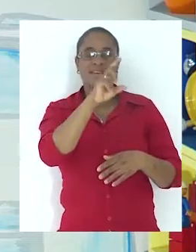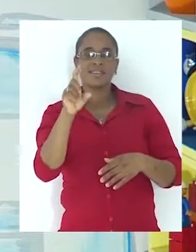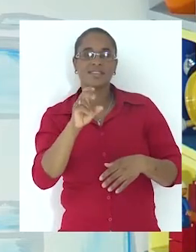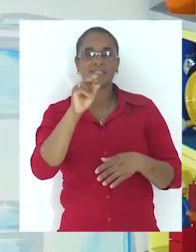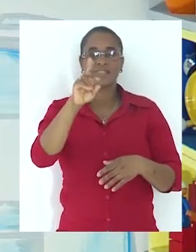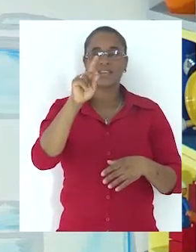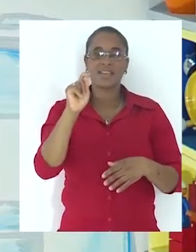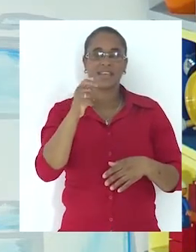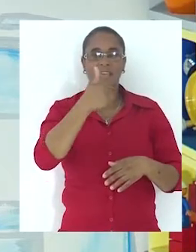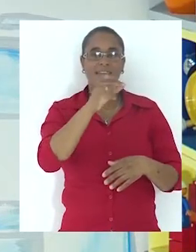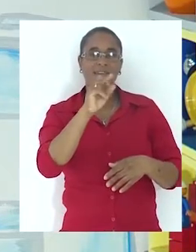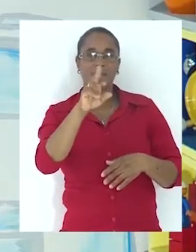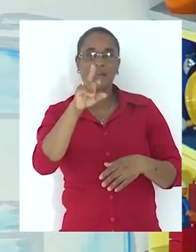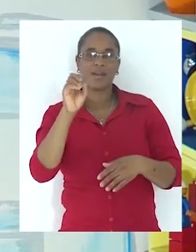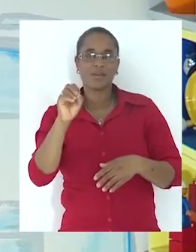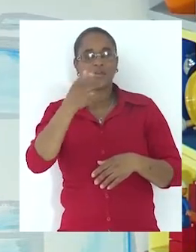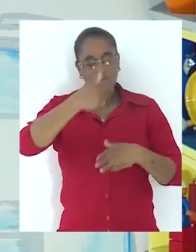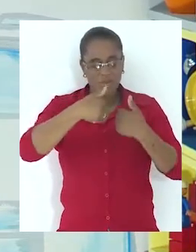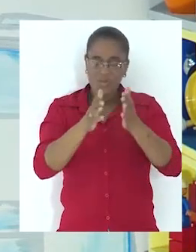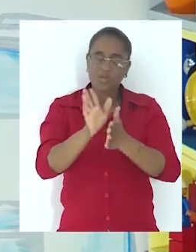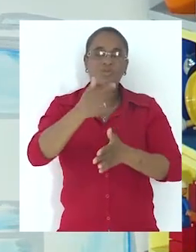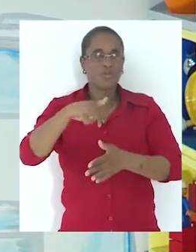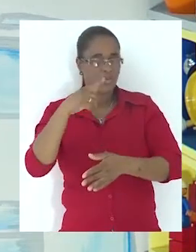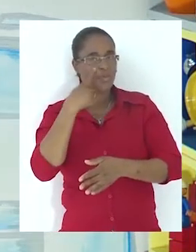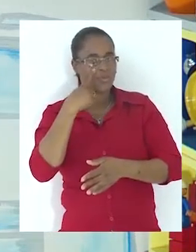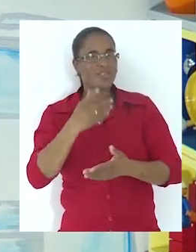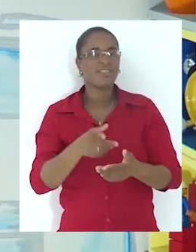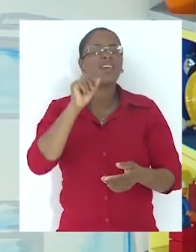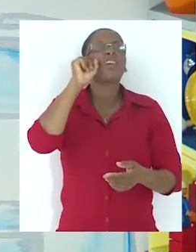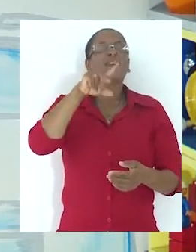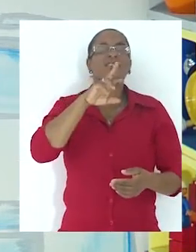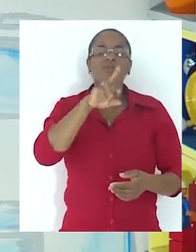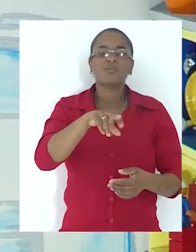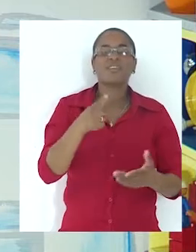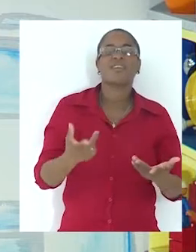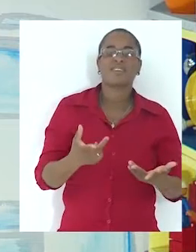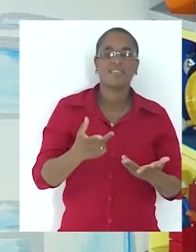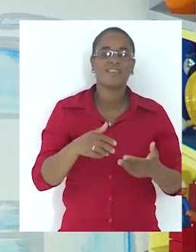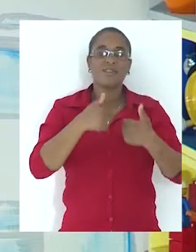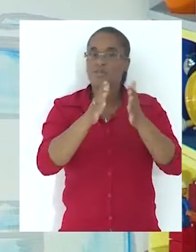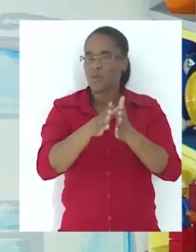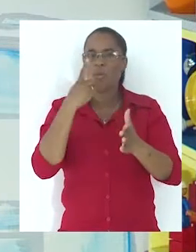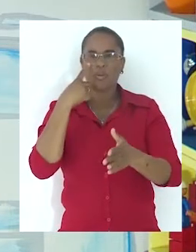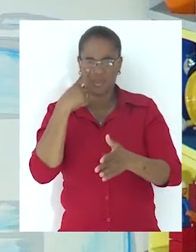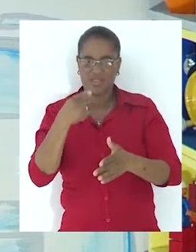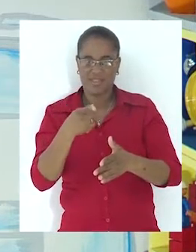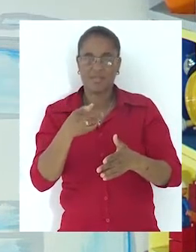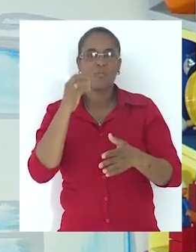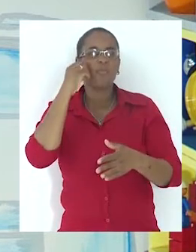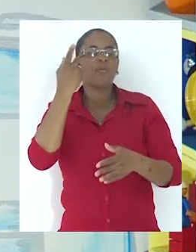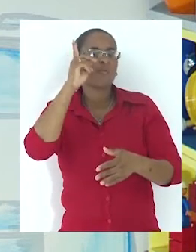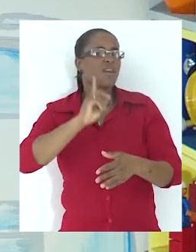conhecê-la. E a entrevistada? Todos já conhecemos. E como é que ela se chama?